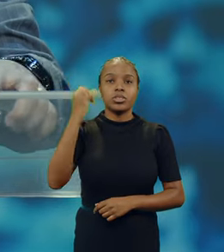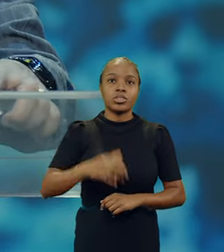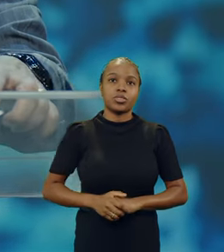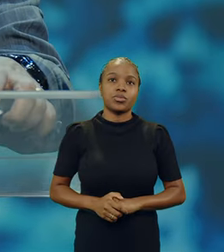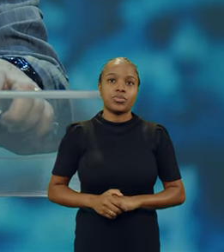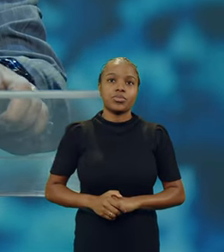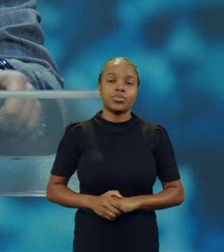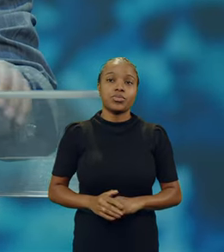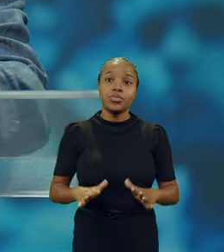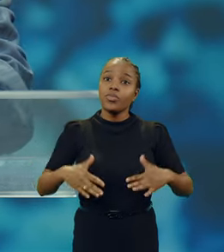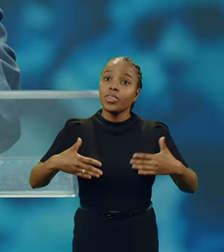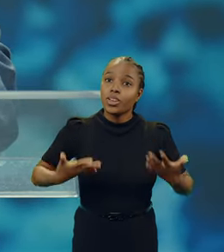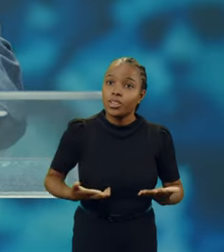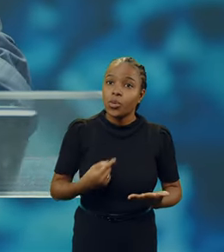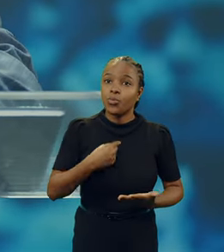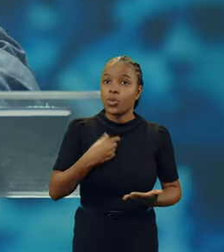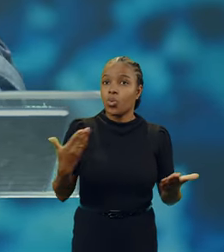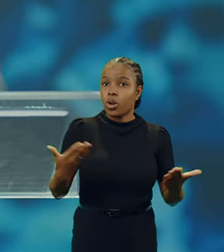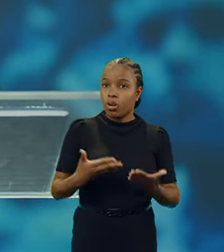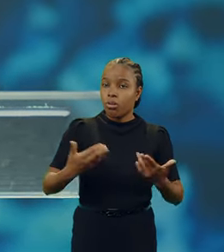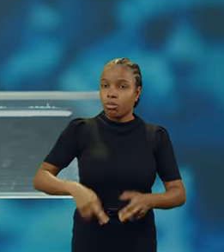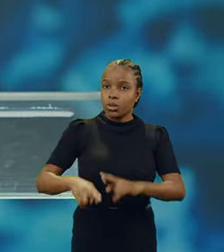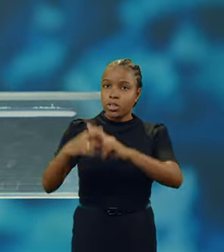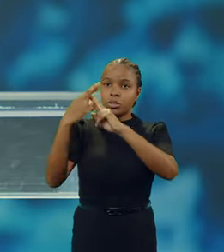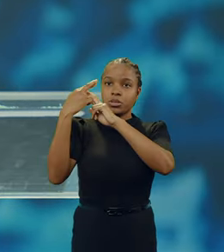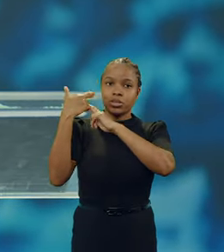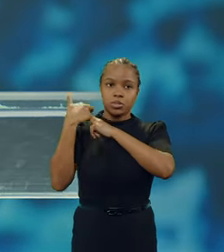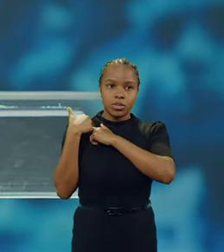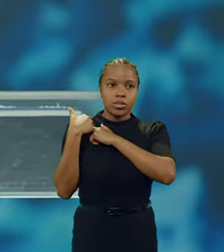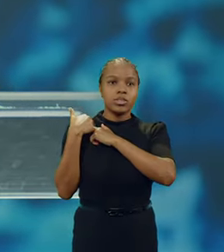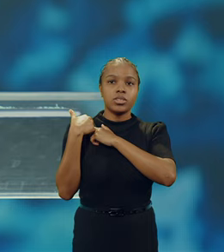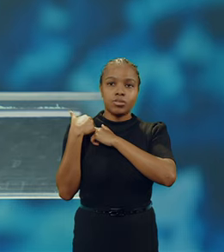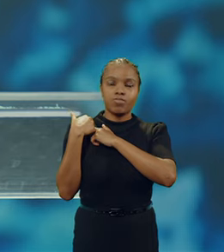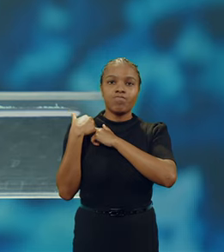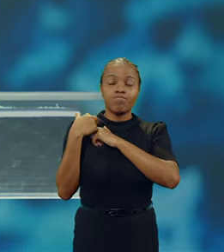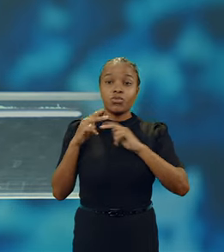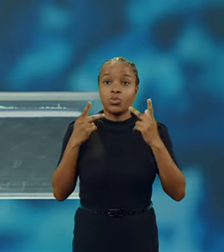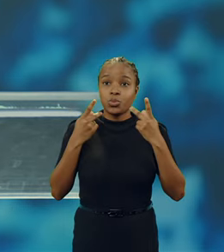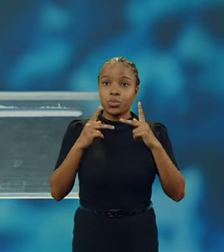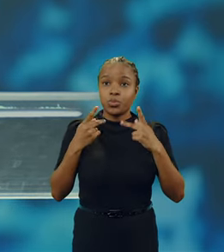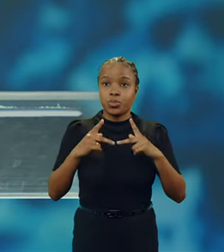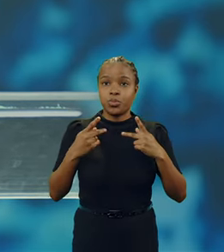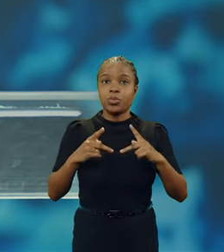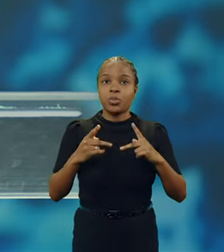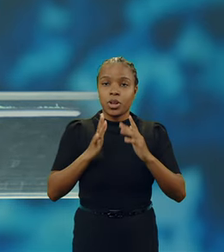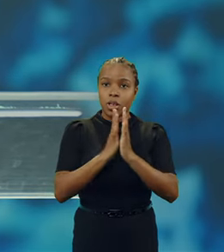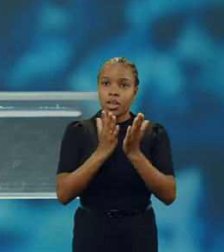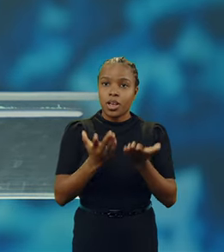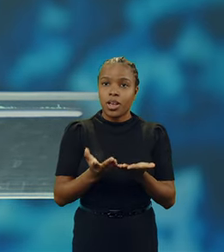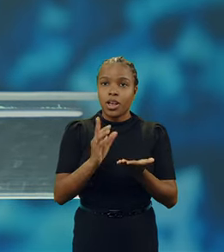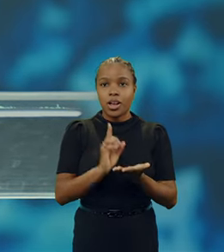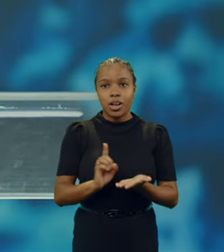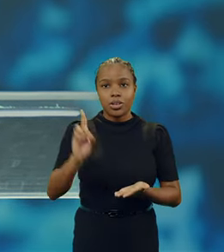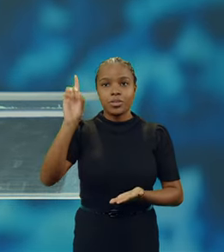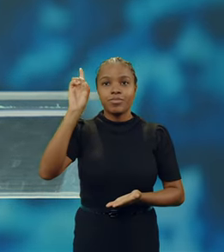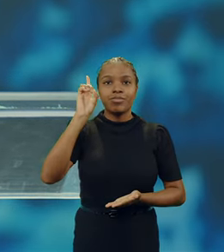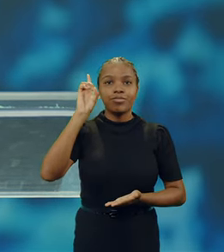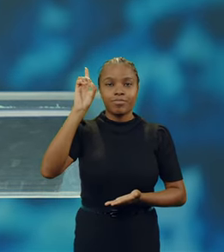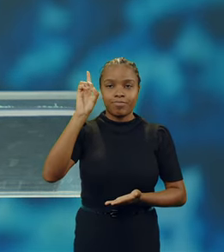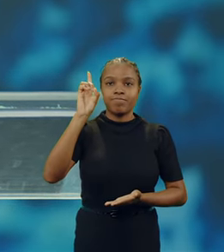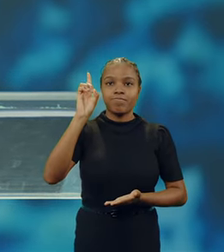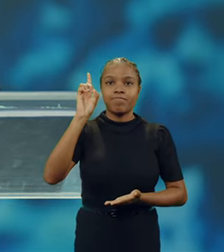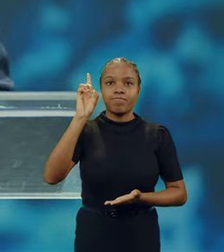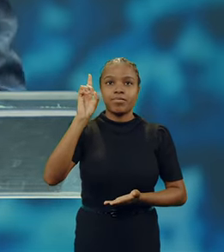dada a responsabilidade de trazer a palavra do Senhor nesta